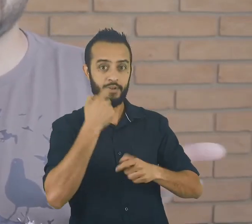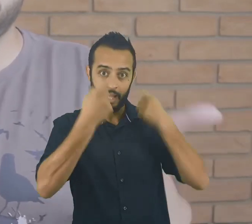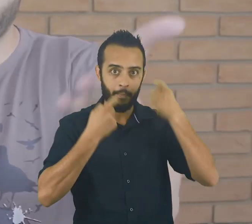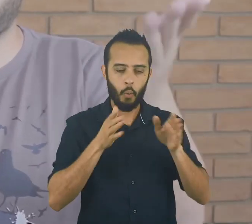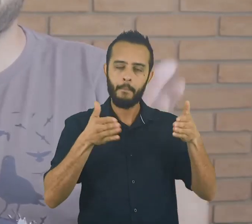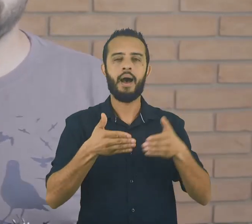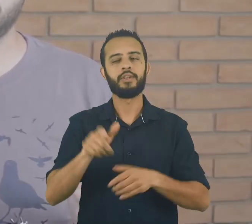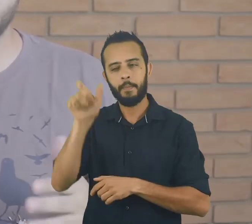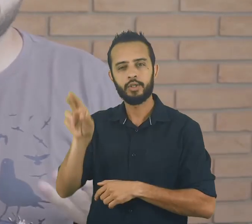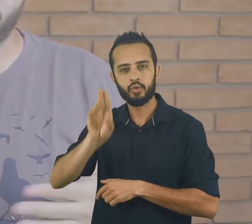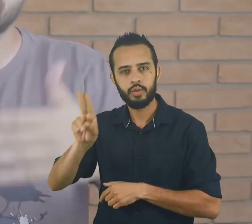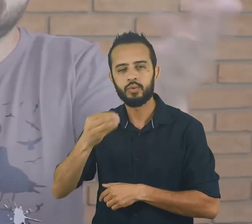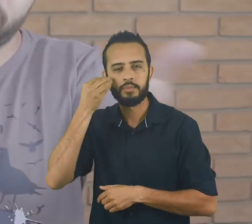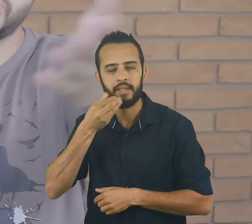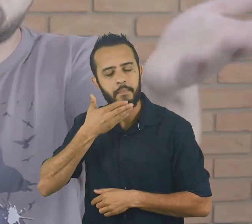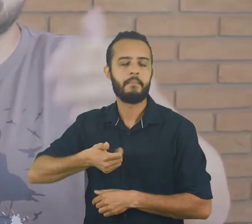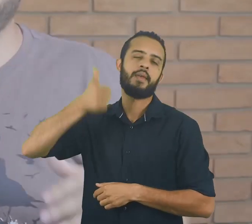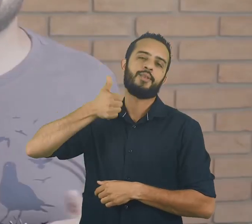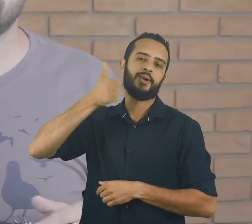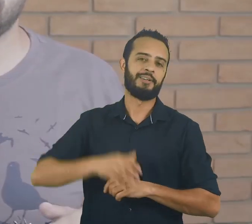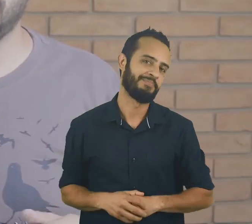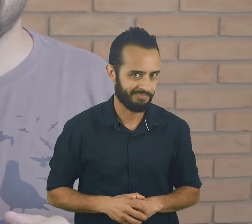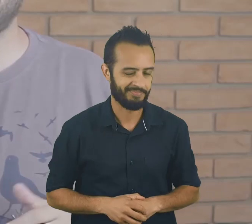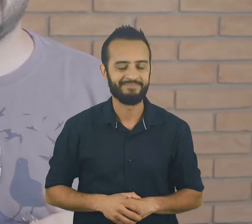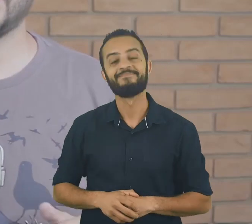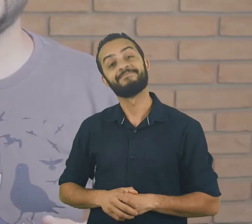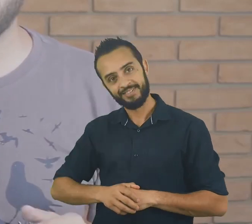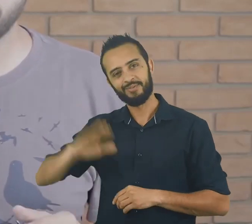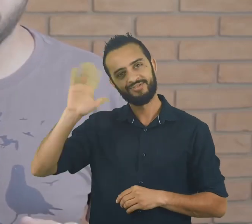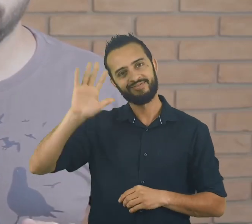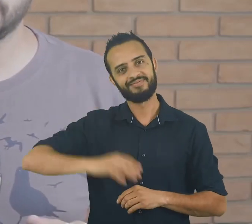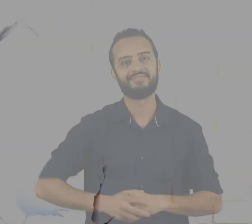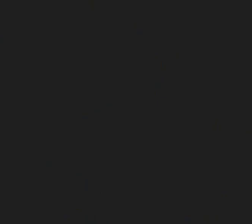preocupado em melhorar a vida dos usuários e das pessoas que fazem o sistema. Beleza? Então valeu!